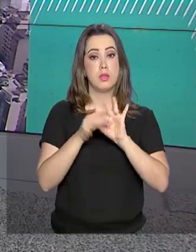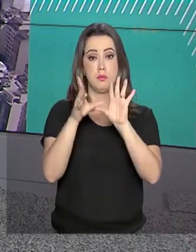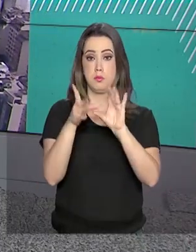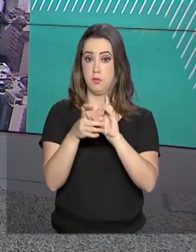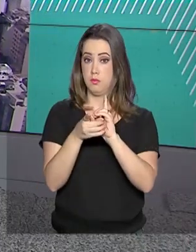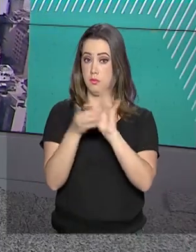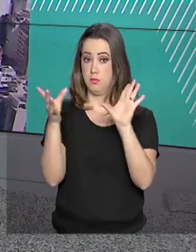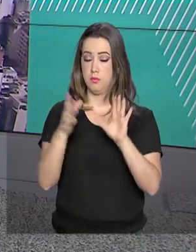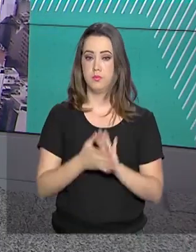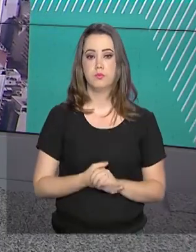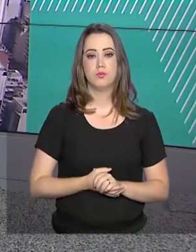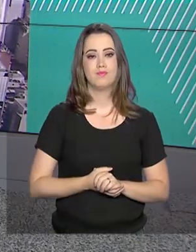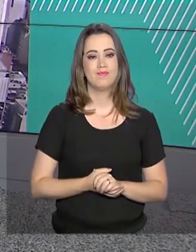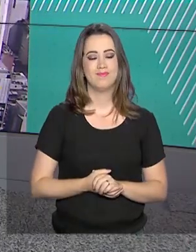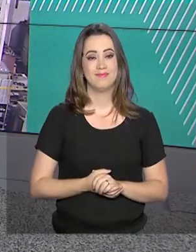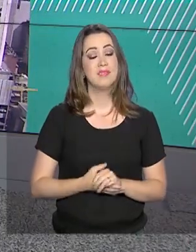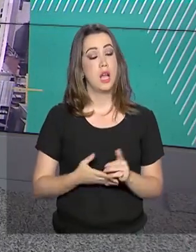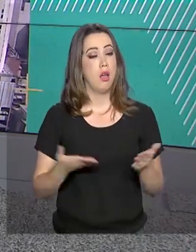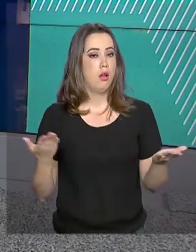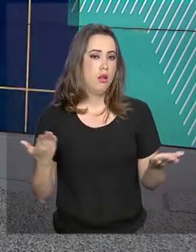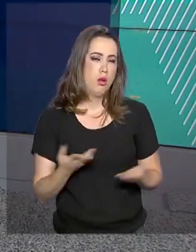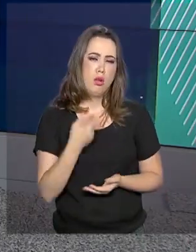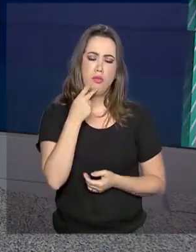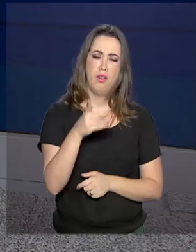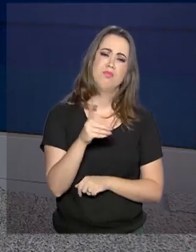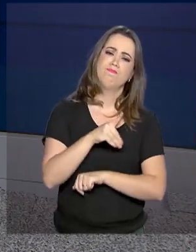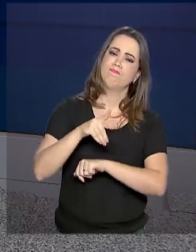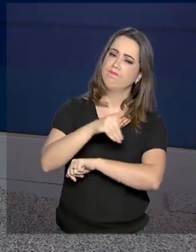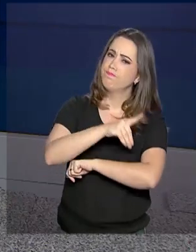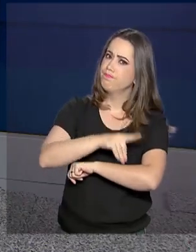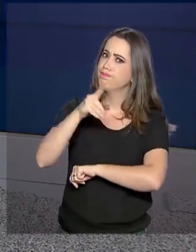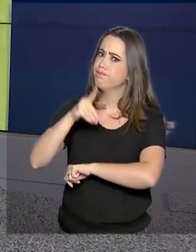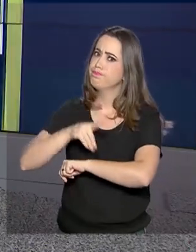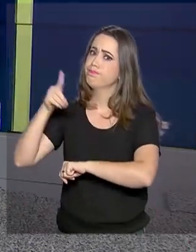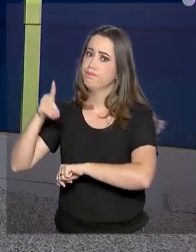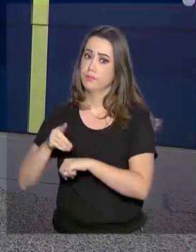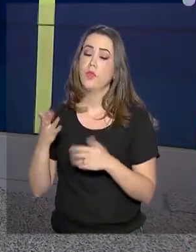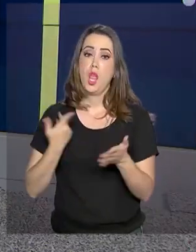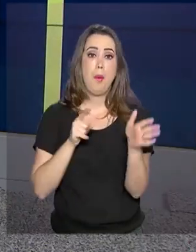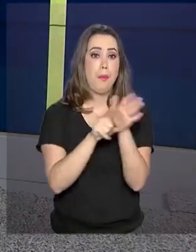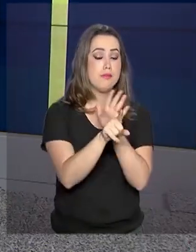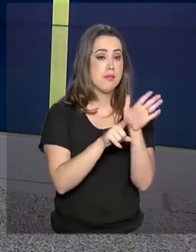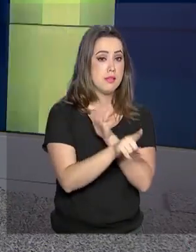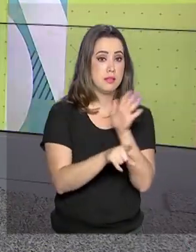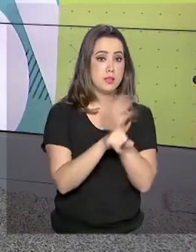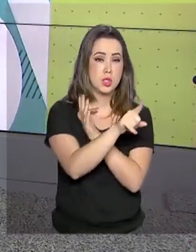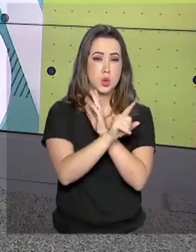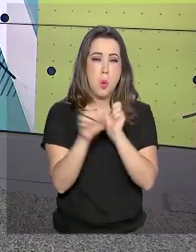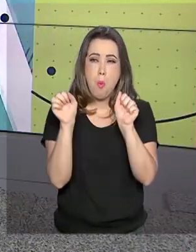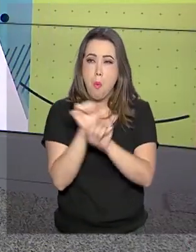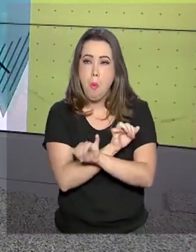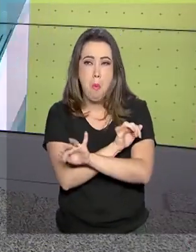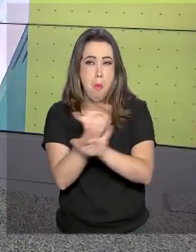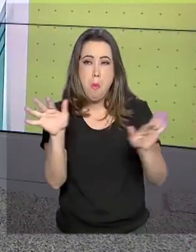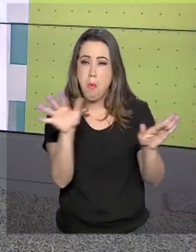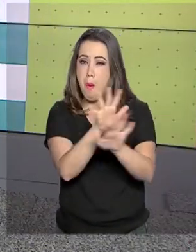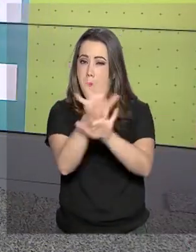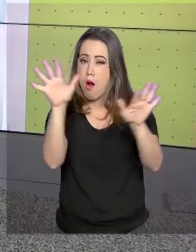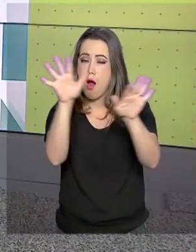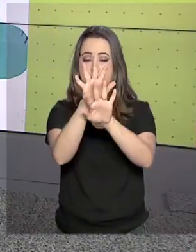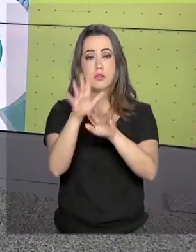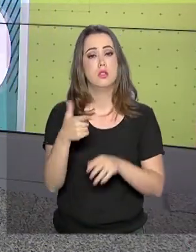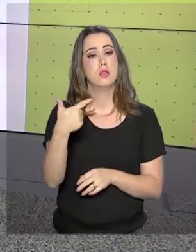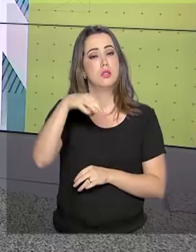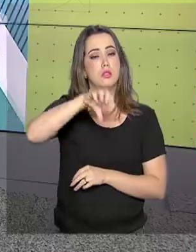bom e agora nosso assunto é a dengue o primeiro levantamento rápido de índices de infestação pelo aedes aegypti de